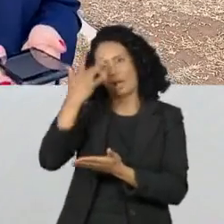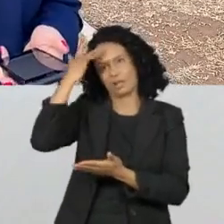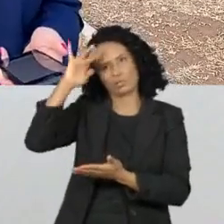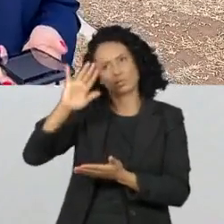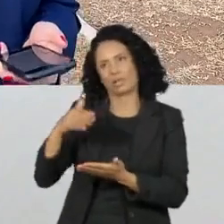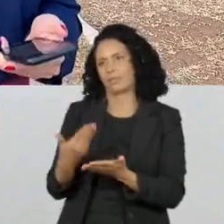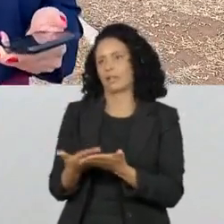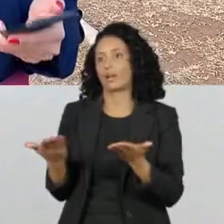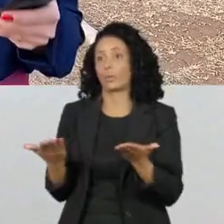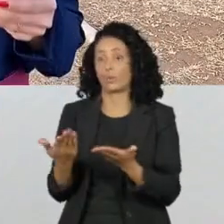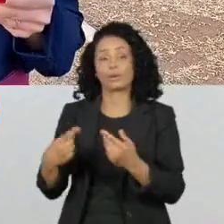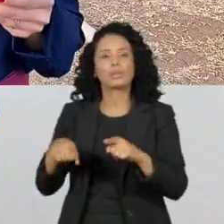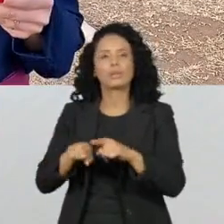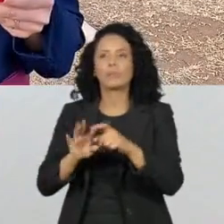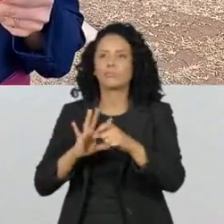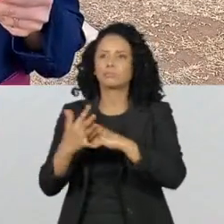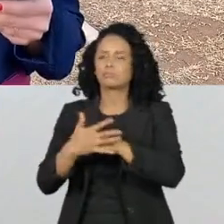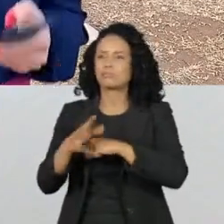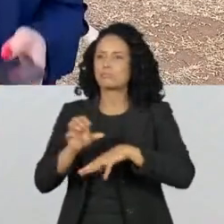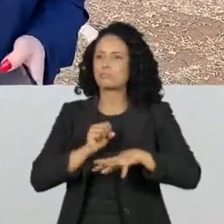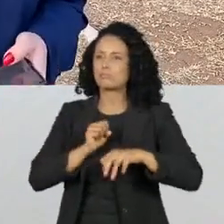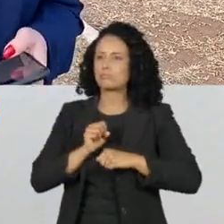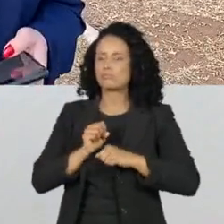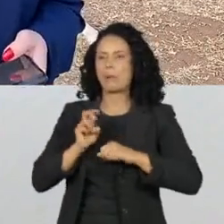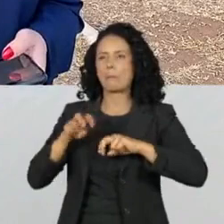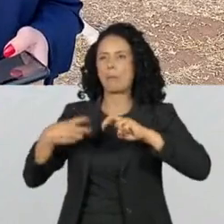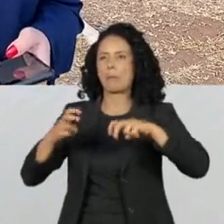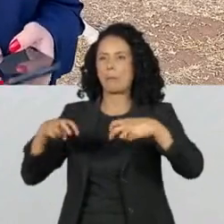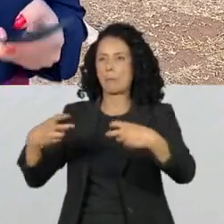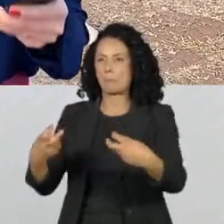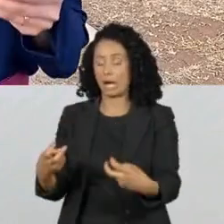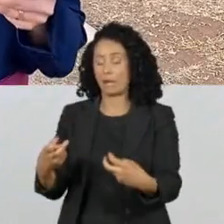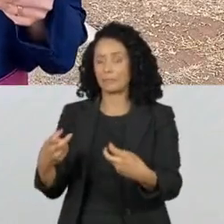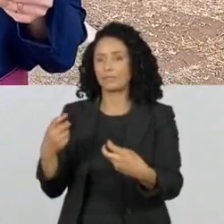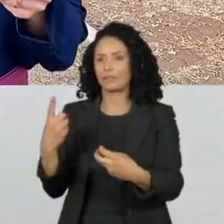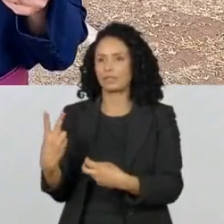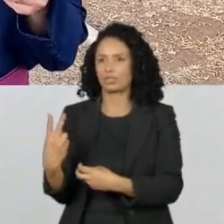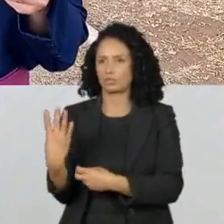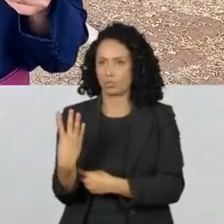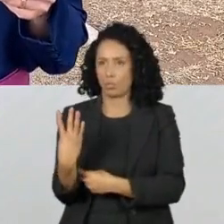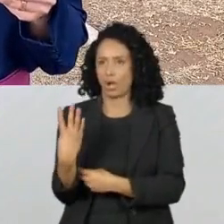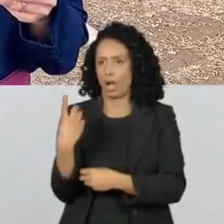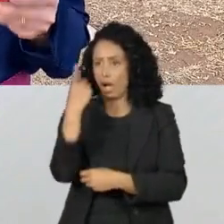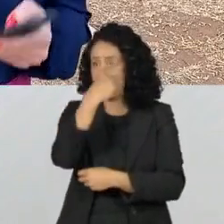de Covid-19 no Brasil atualmente, a gente tem, nas últimas 24 horas,